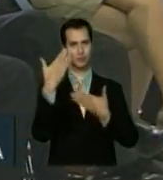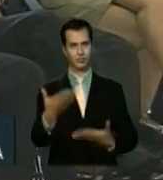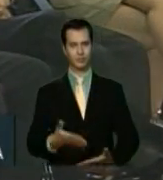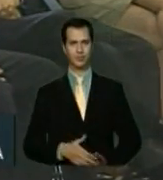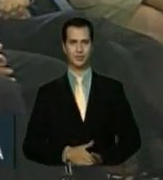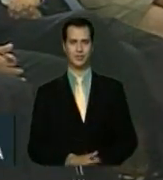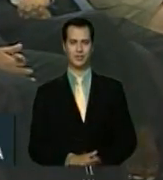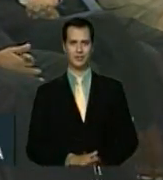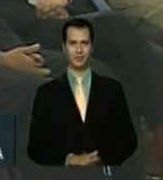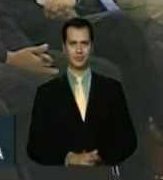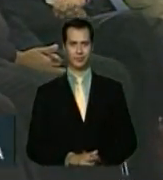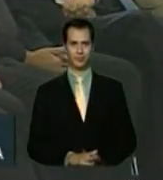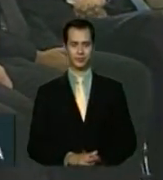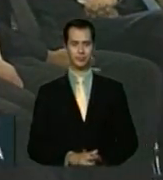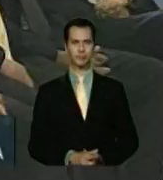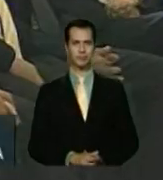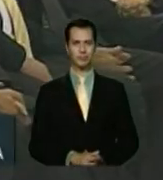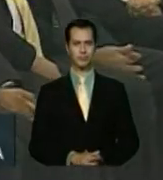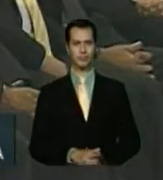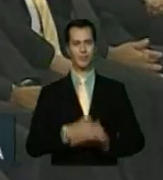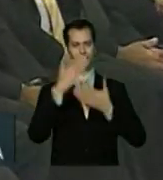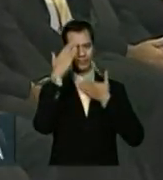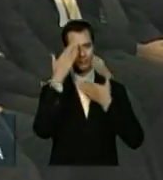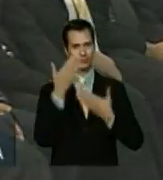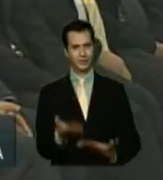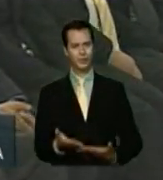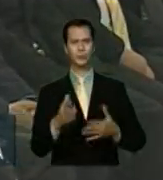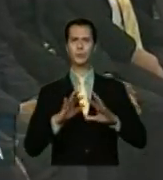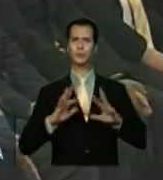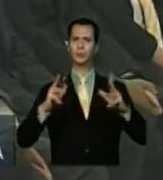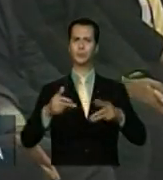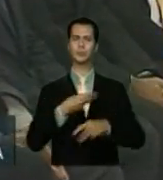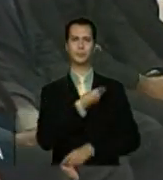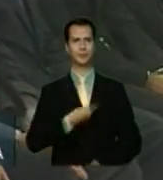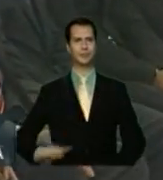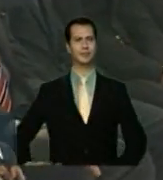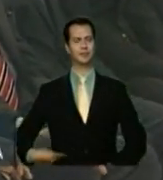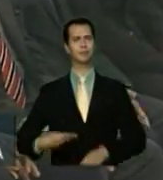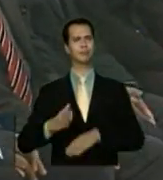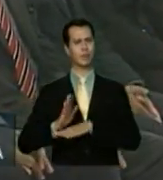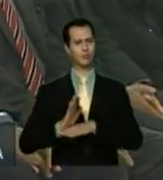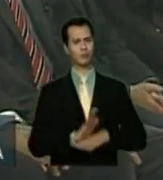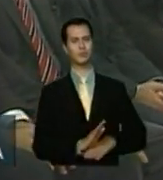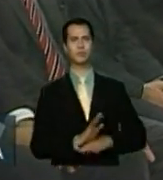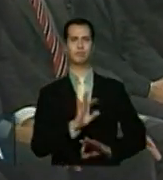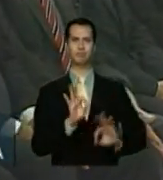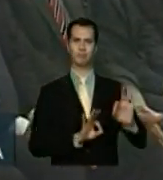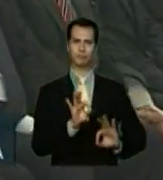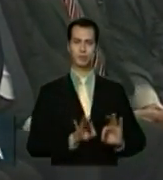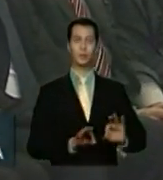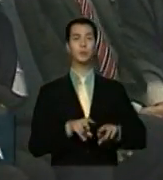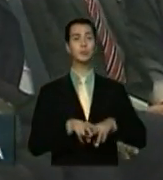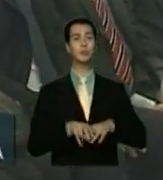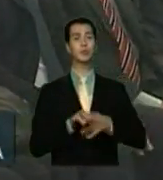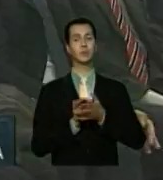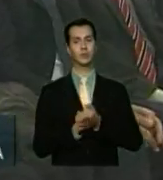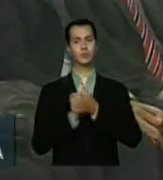agradecer a colaboração de todos eles e para isso cumprimento a ministra